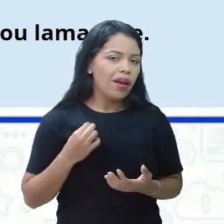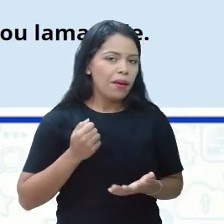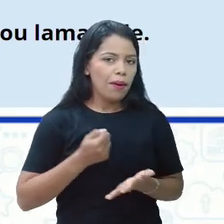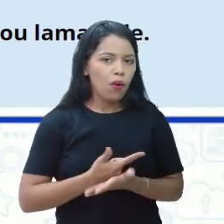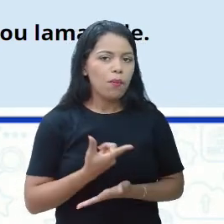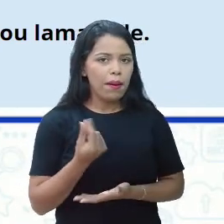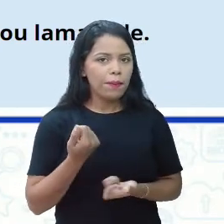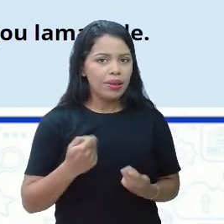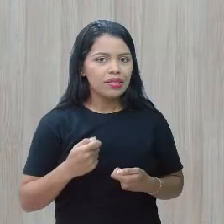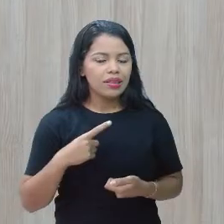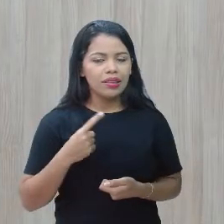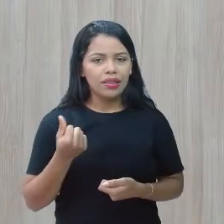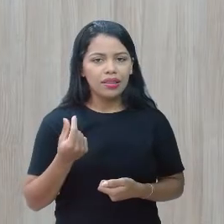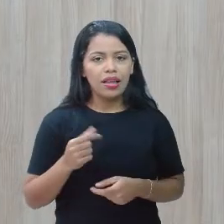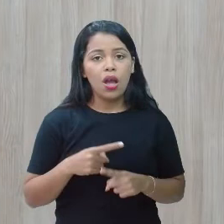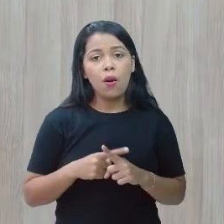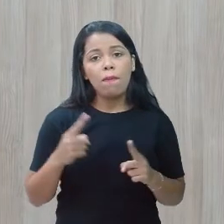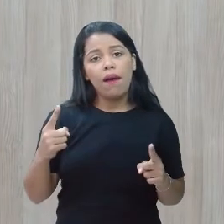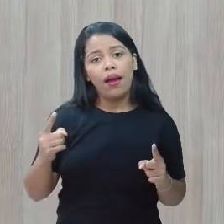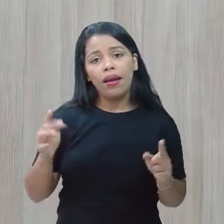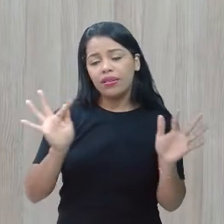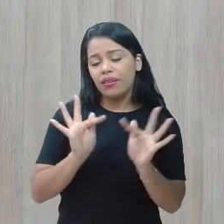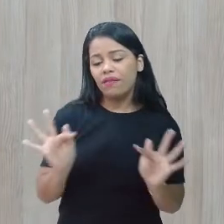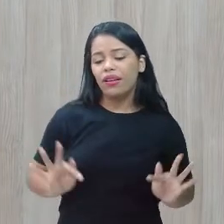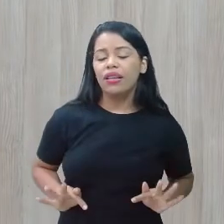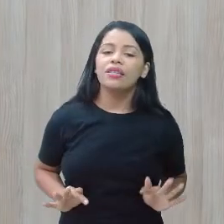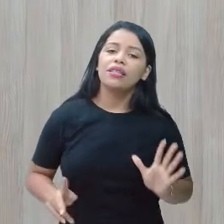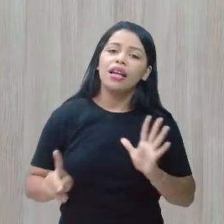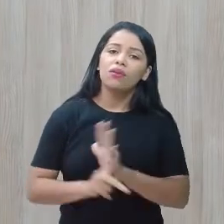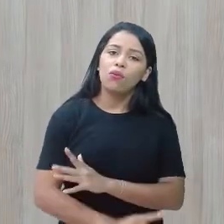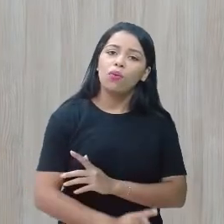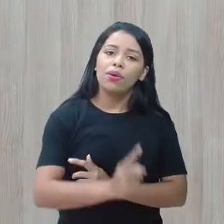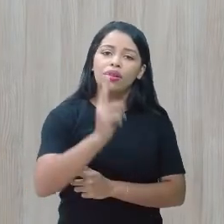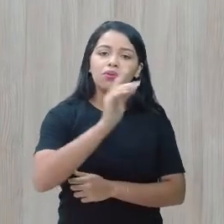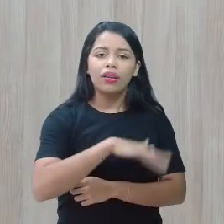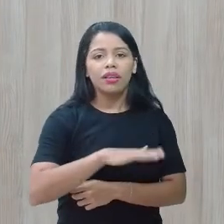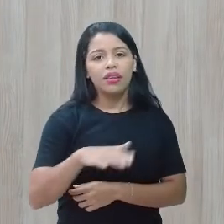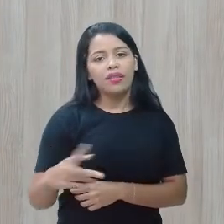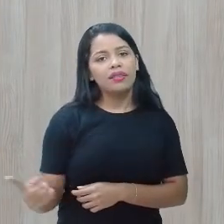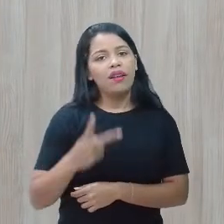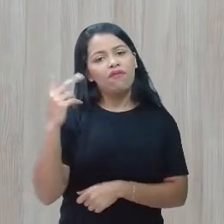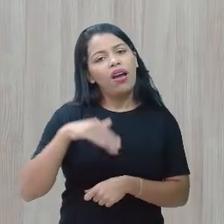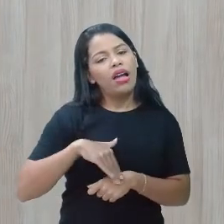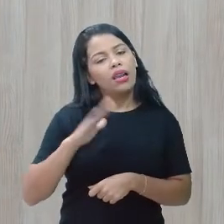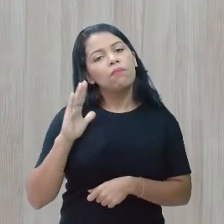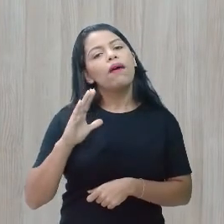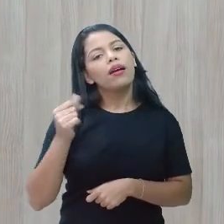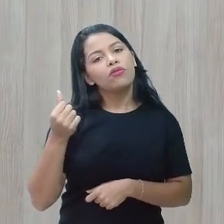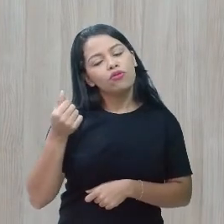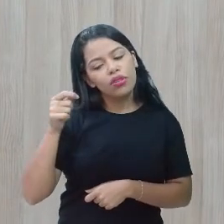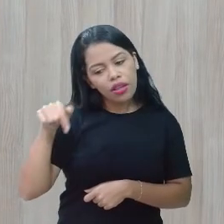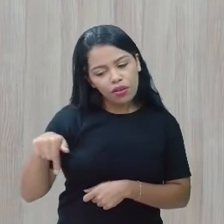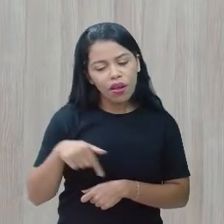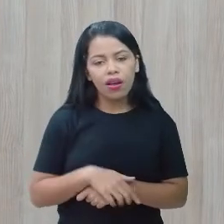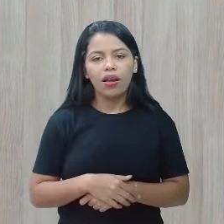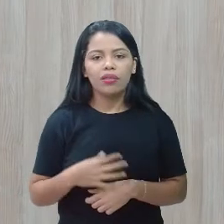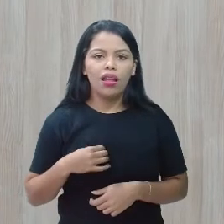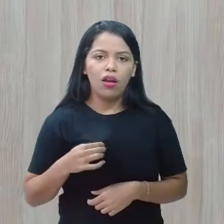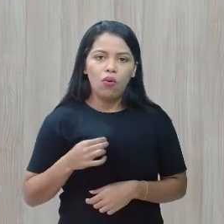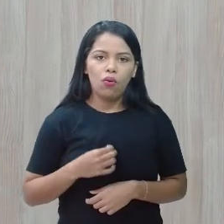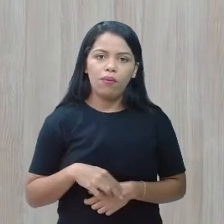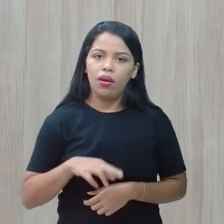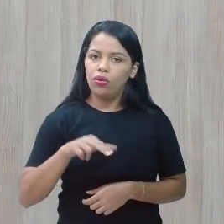Mas a alegria de uma criança vale mais do que o dinheiro que foi gastado na roupa?